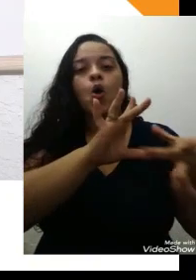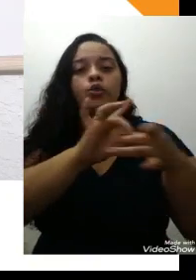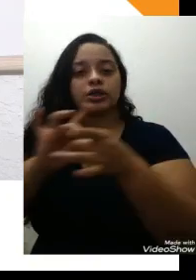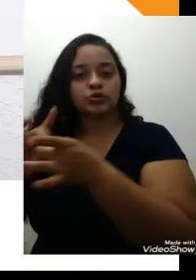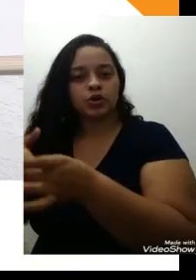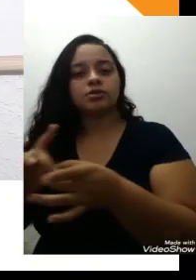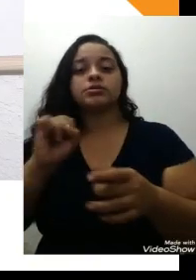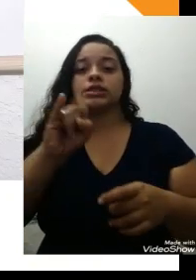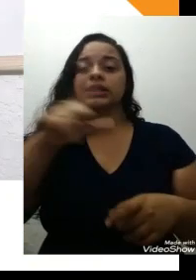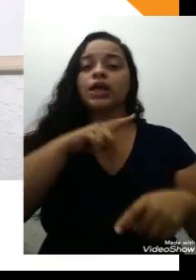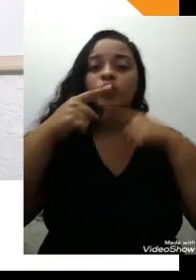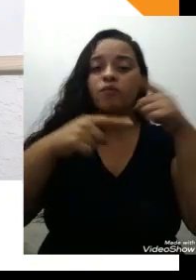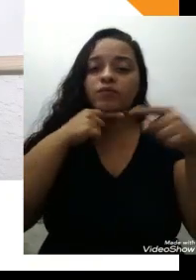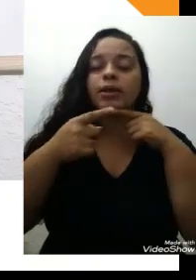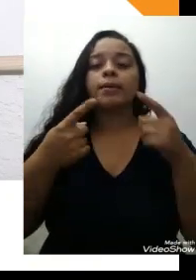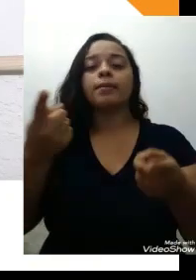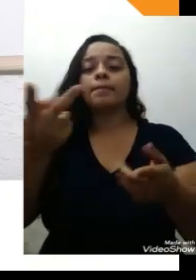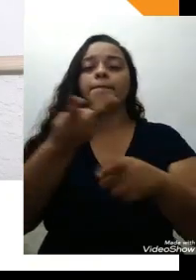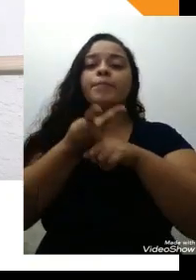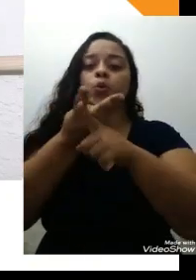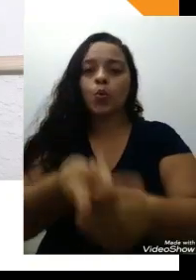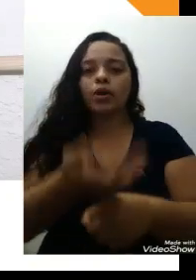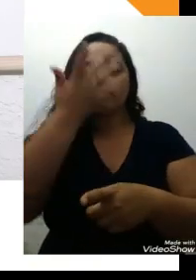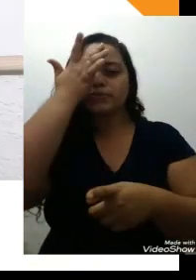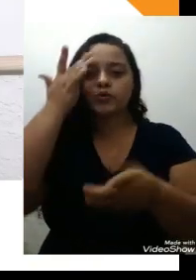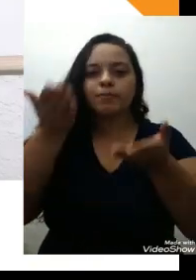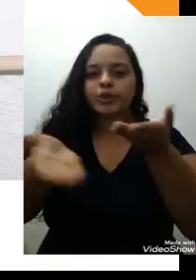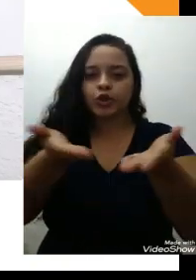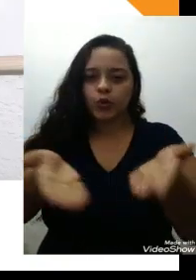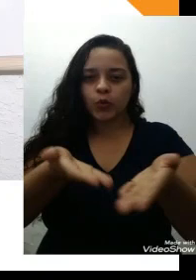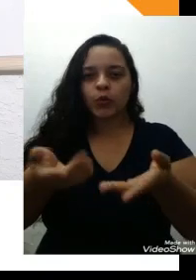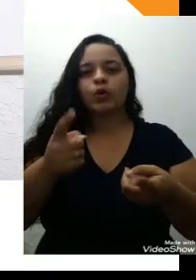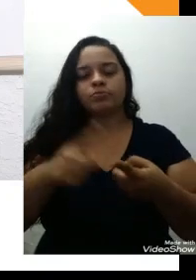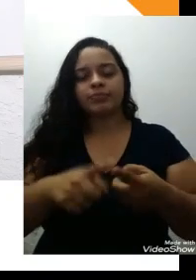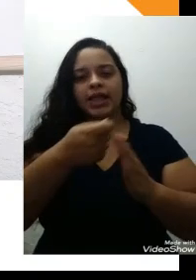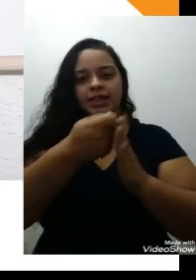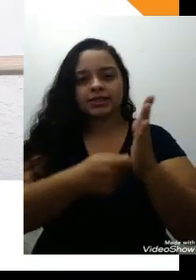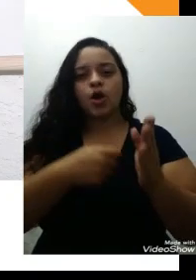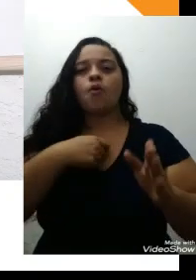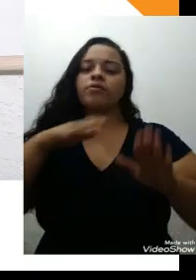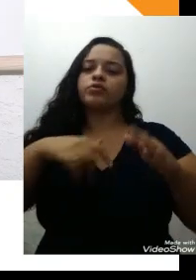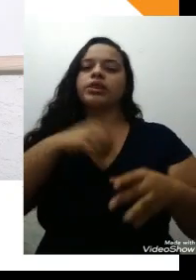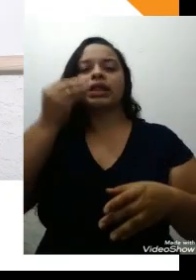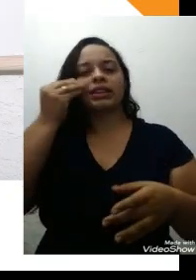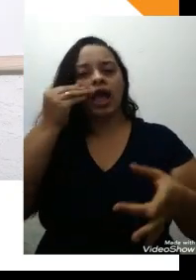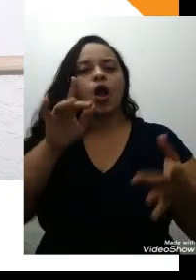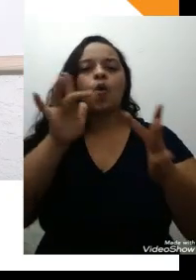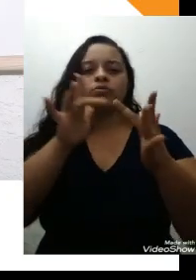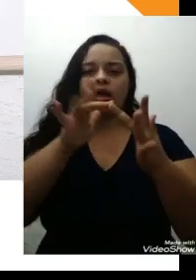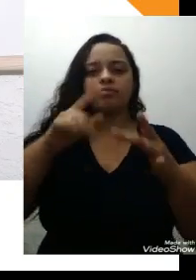alguma dúvida, procurem os seus mediadores ou deixem no comentário, porque eu vou tentar entrar em contato com vocês, receber